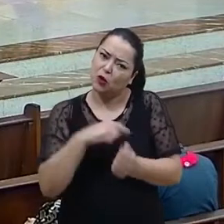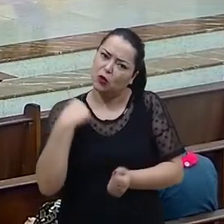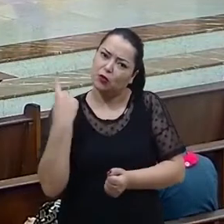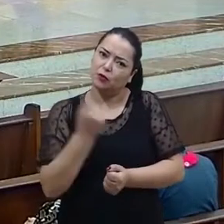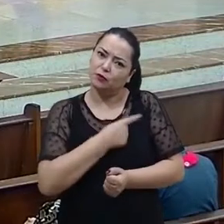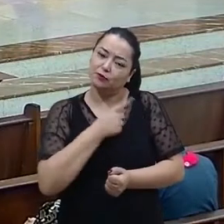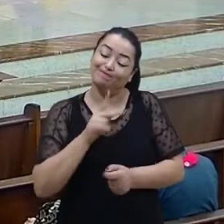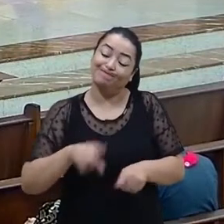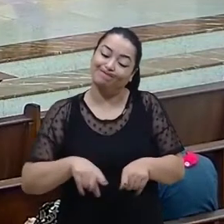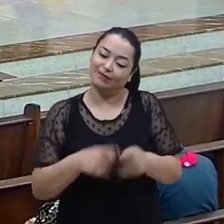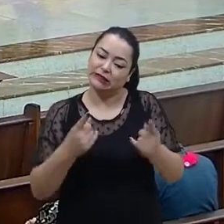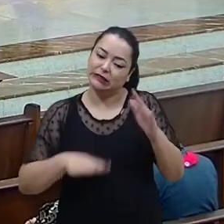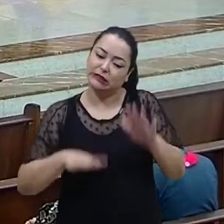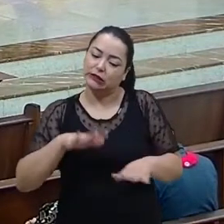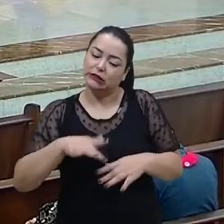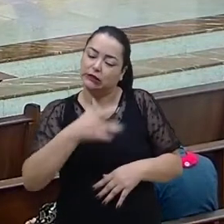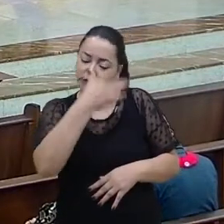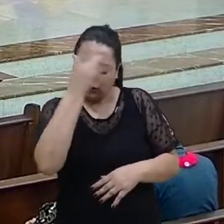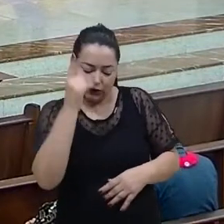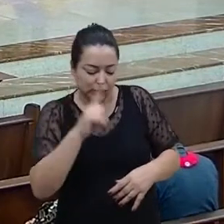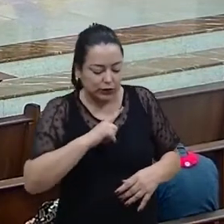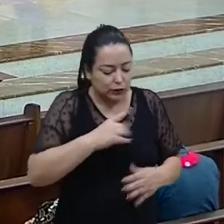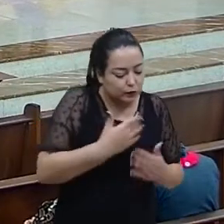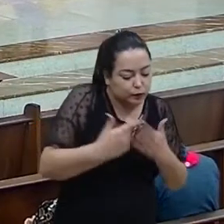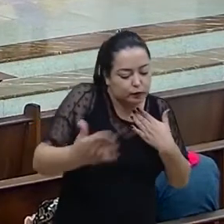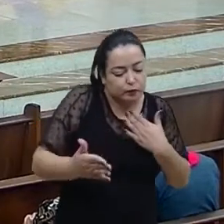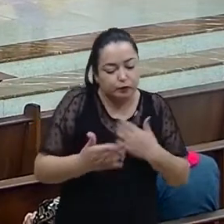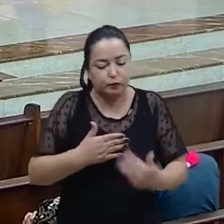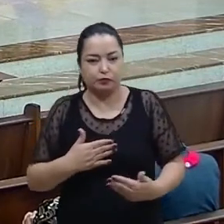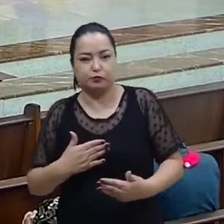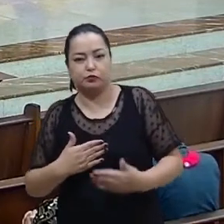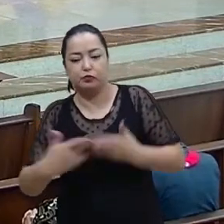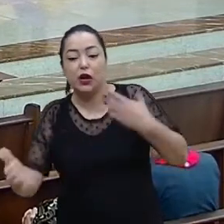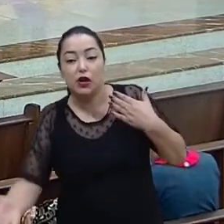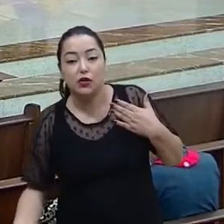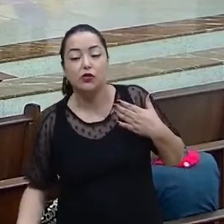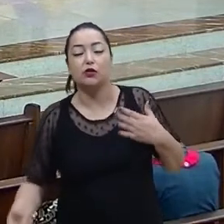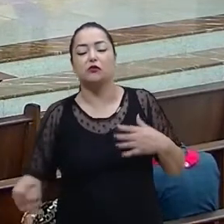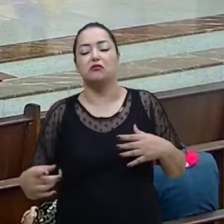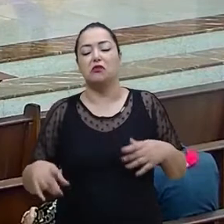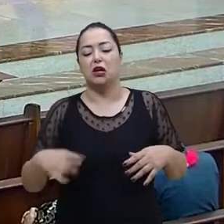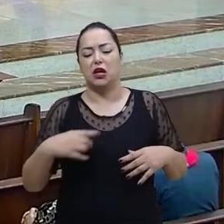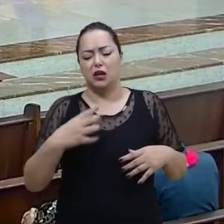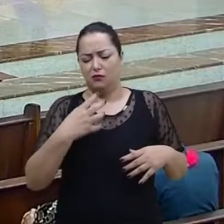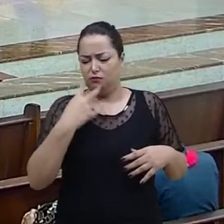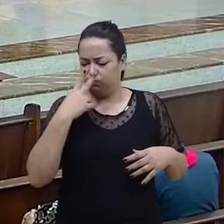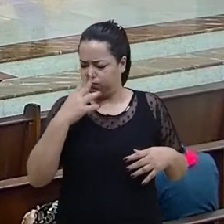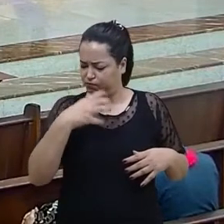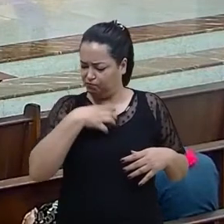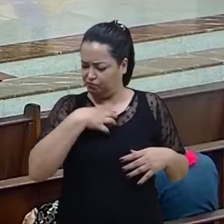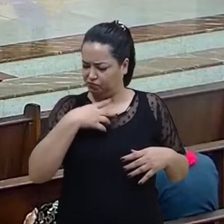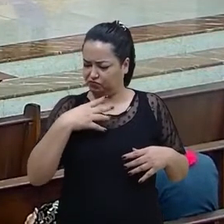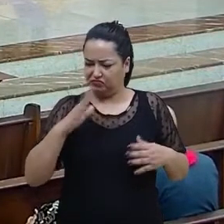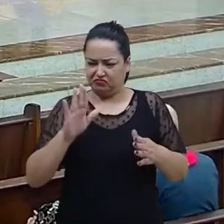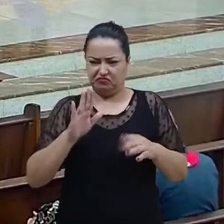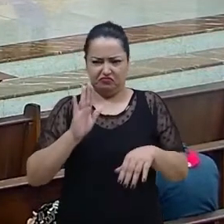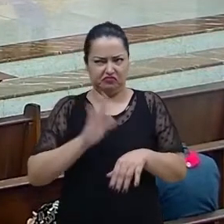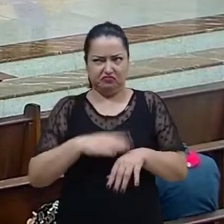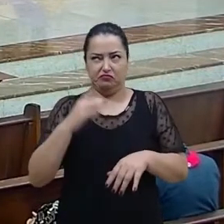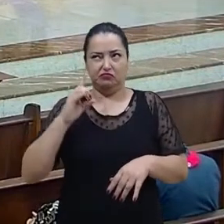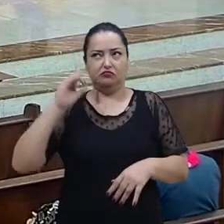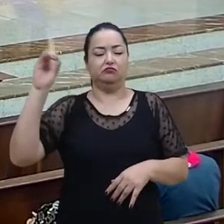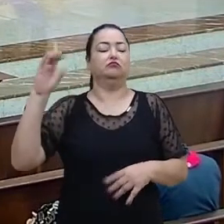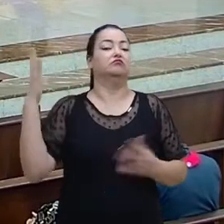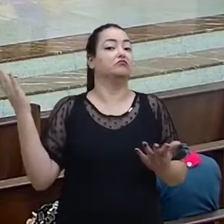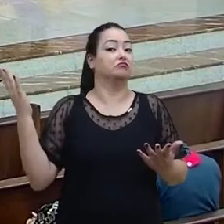que a gente tá tão o perdido despeço que a gente não sente Deus o que o que nos o que